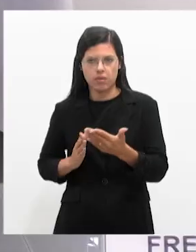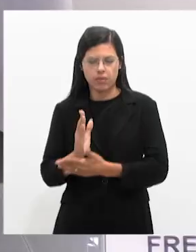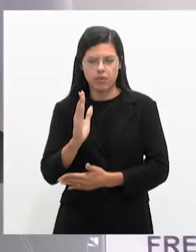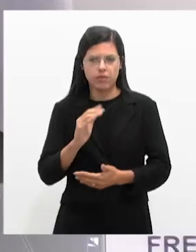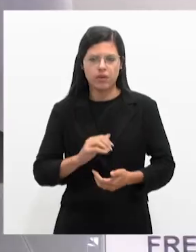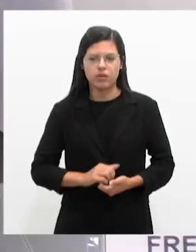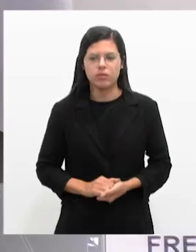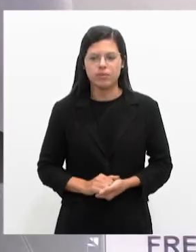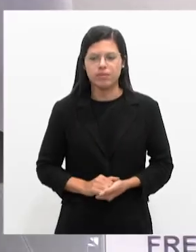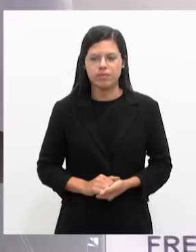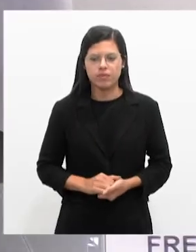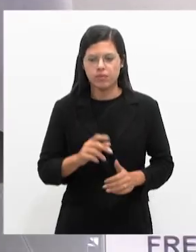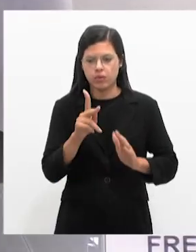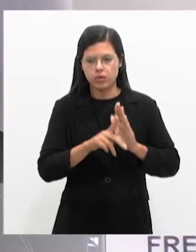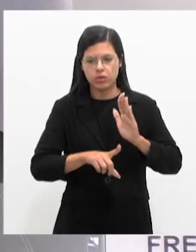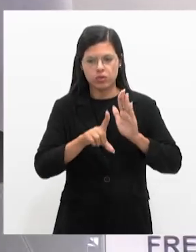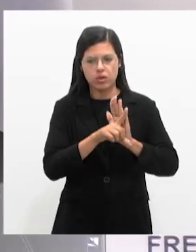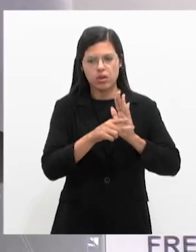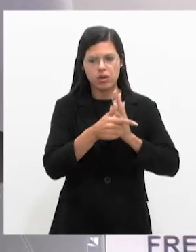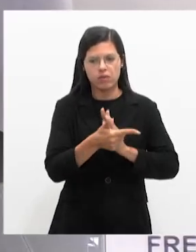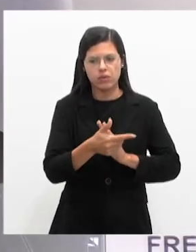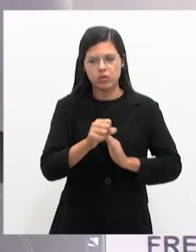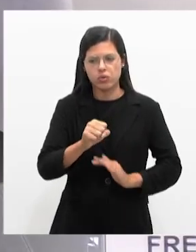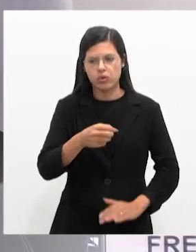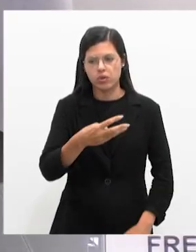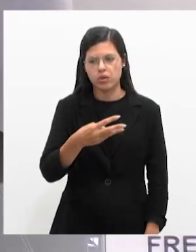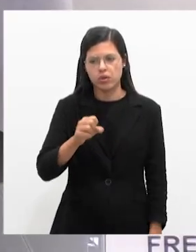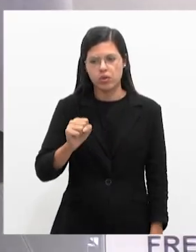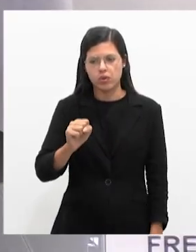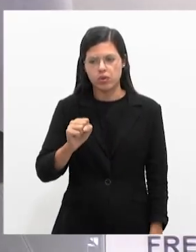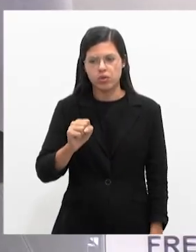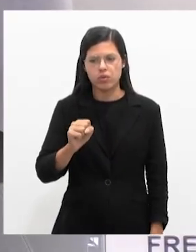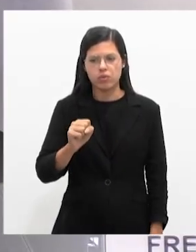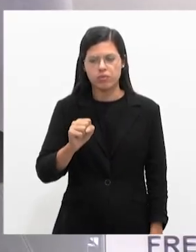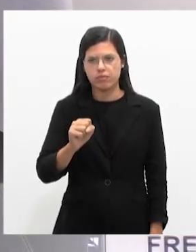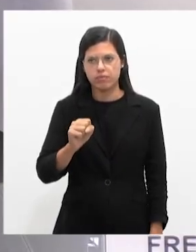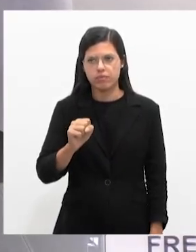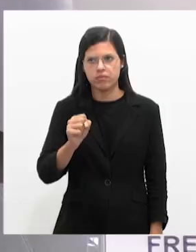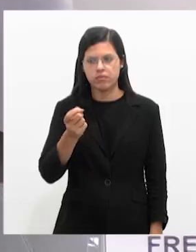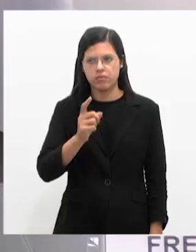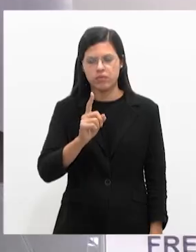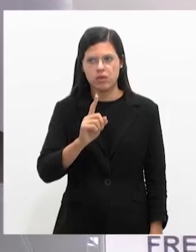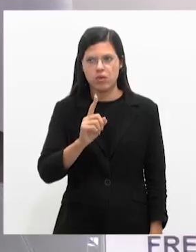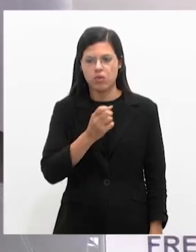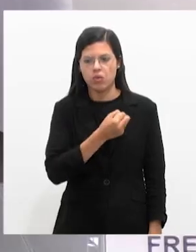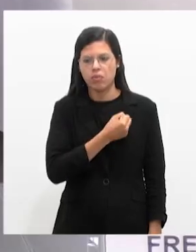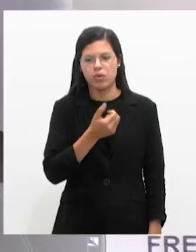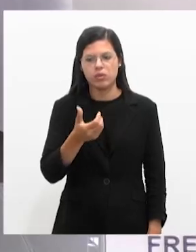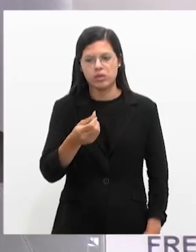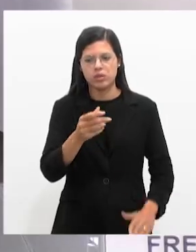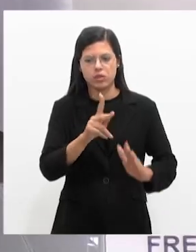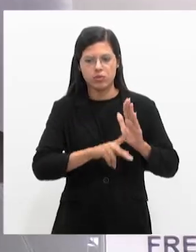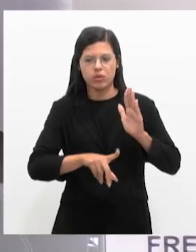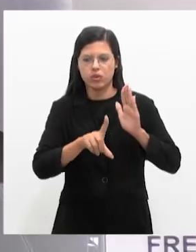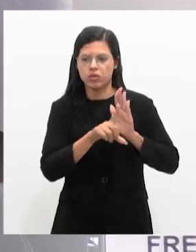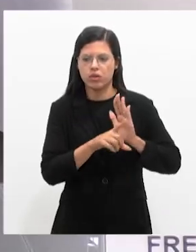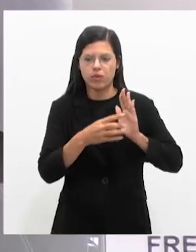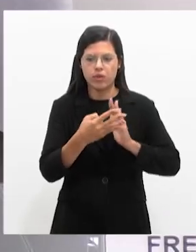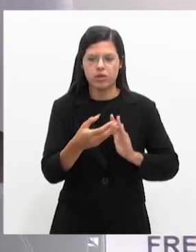Aprovado. Projeto de lei 2838 de 23. Não. É o item 16 da pauta. Projeto de